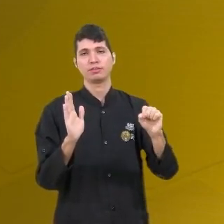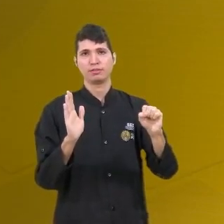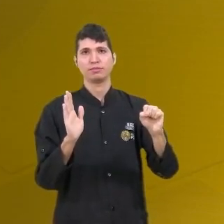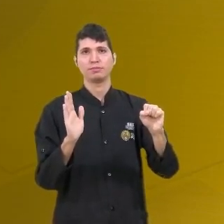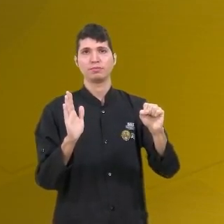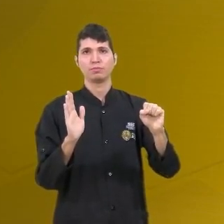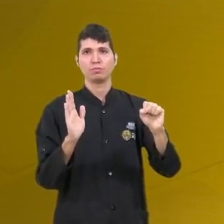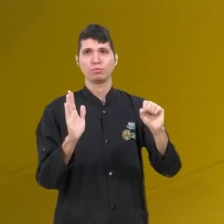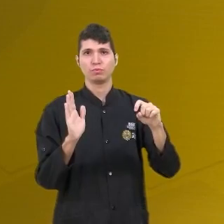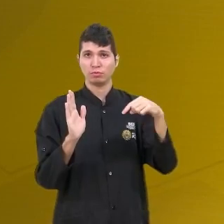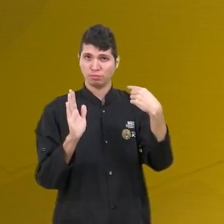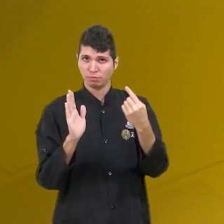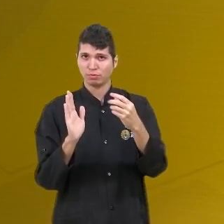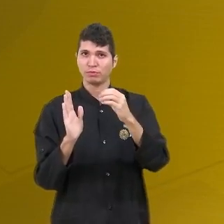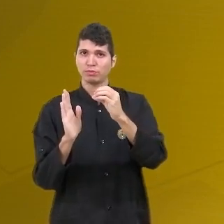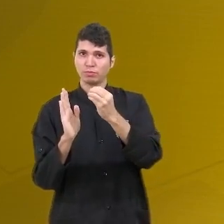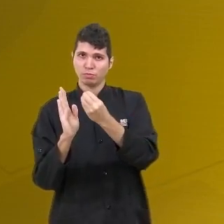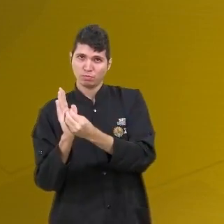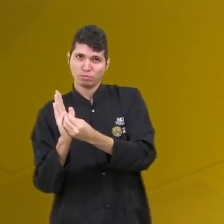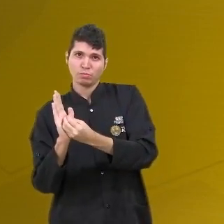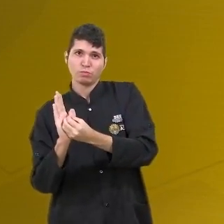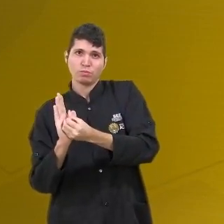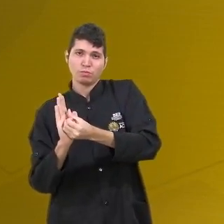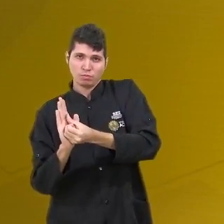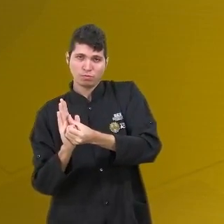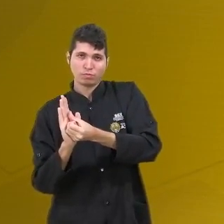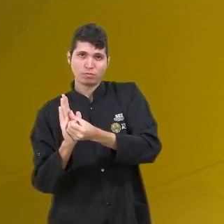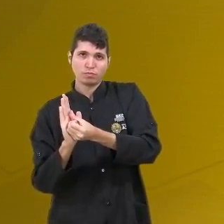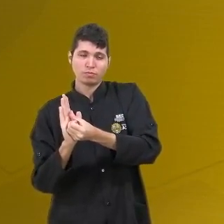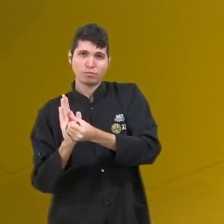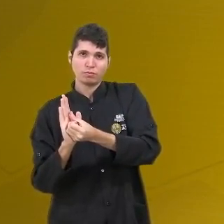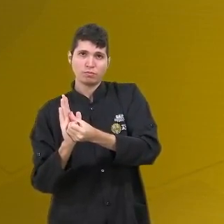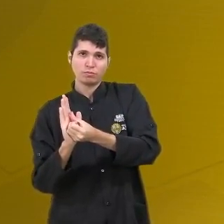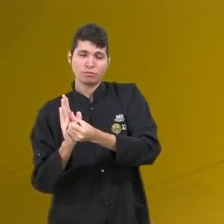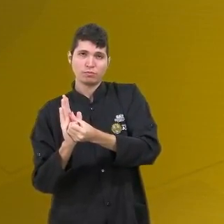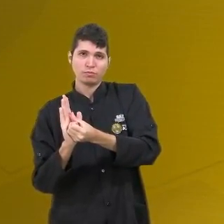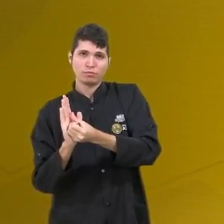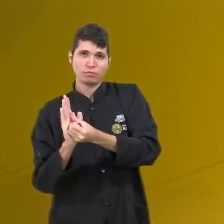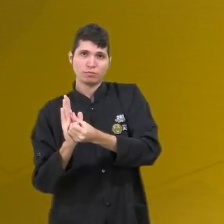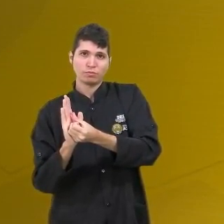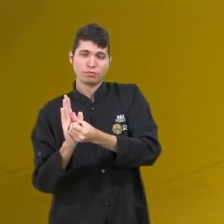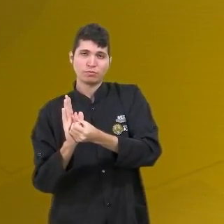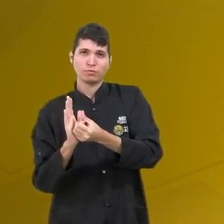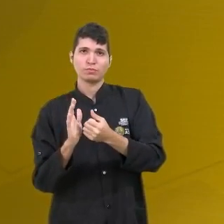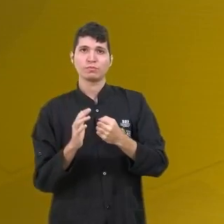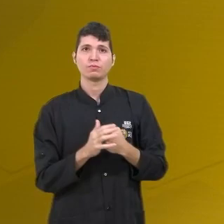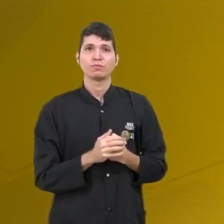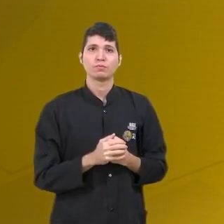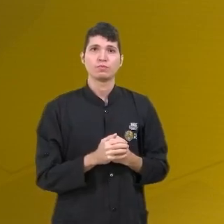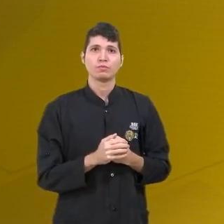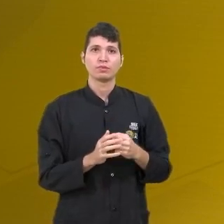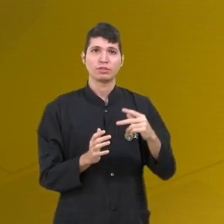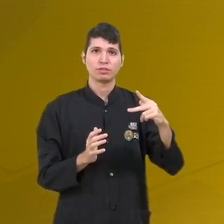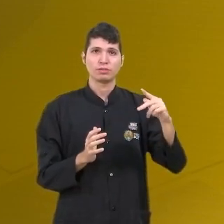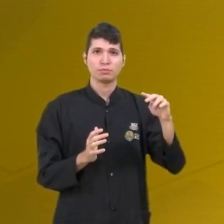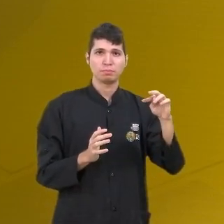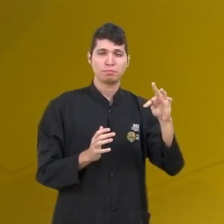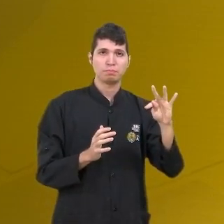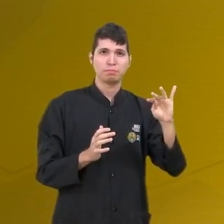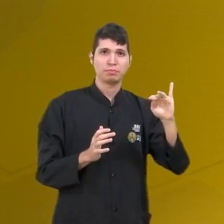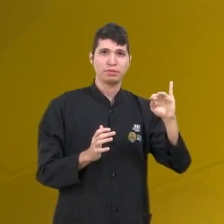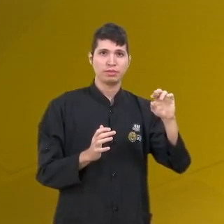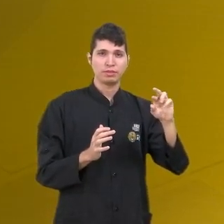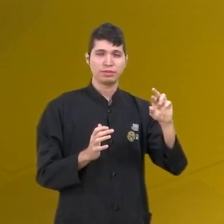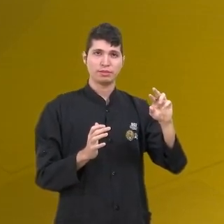tá? Beleza. As pteridófitas, então, ficam para trás e aí surgem novas características. Quais são as